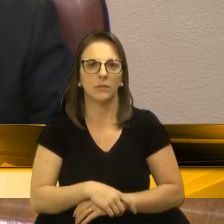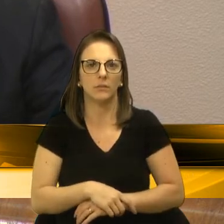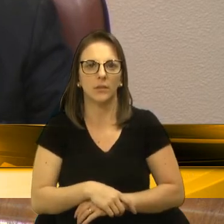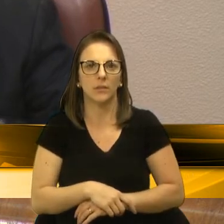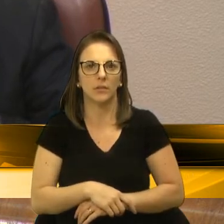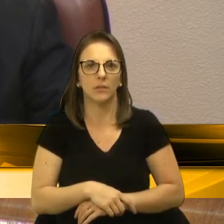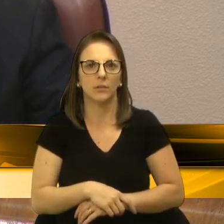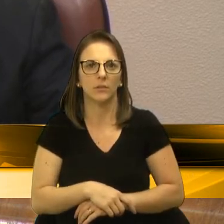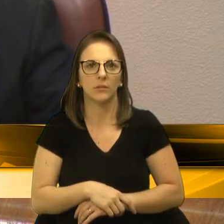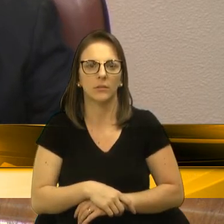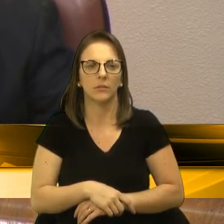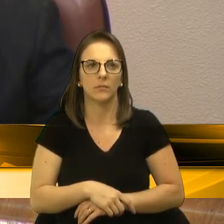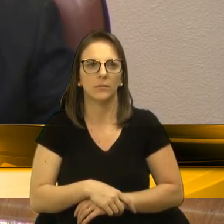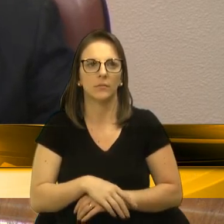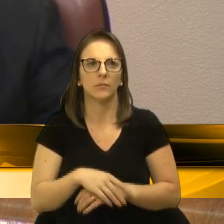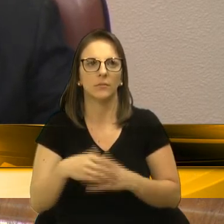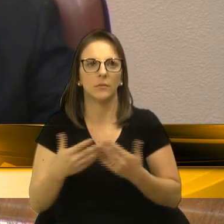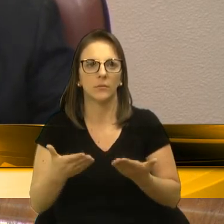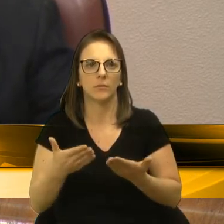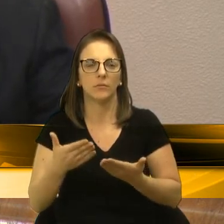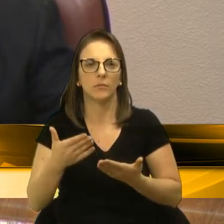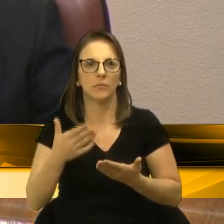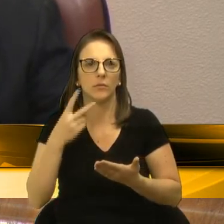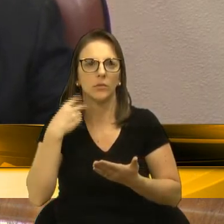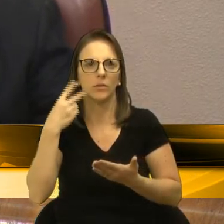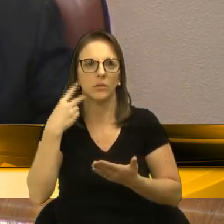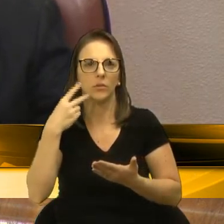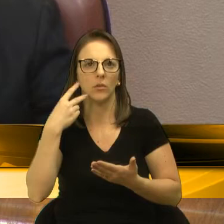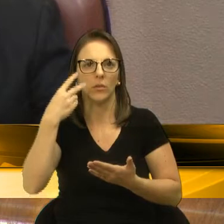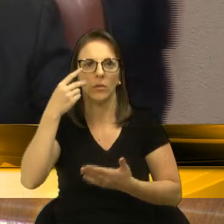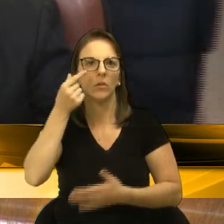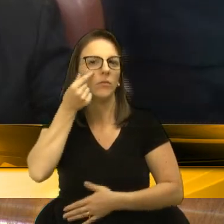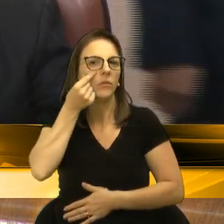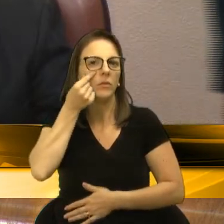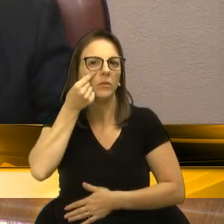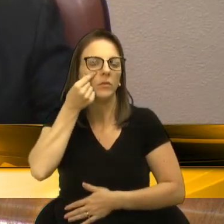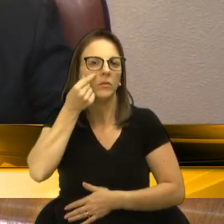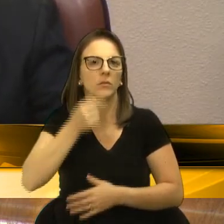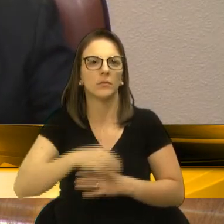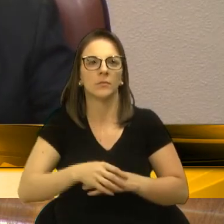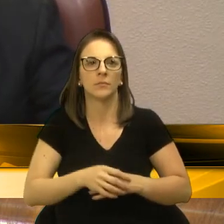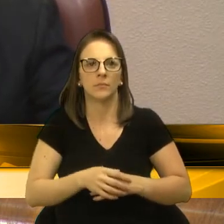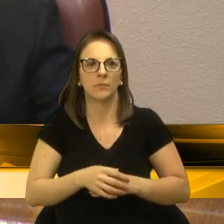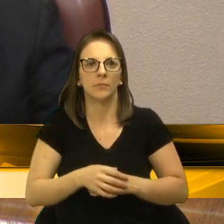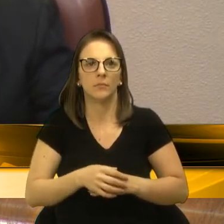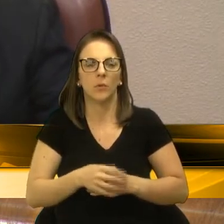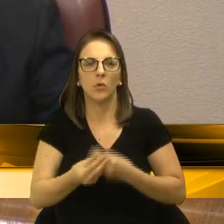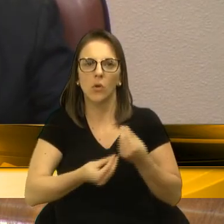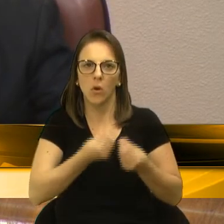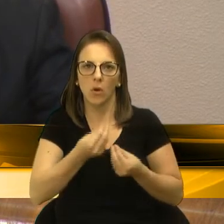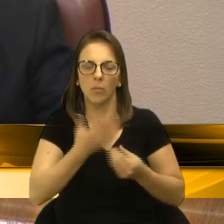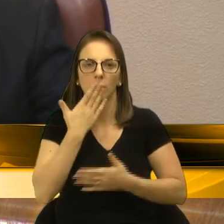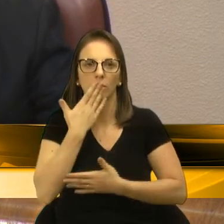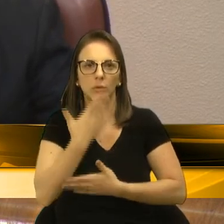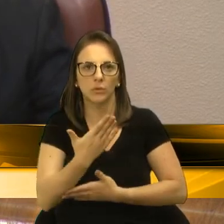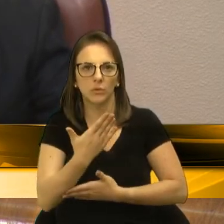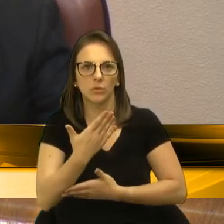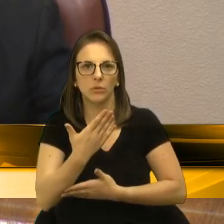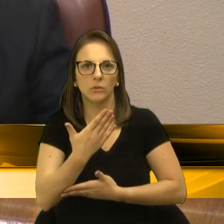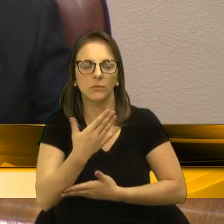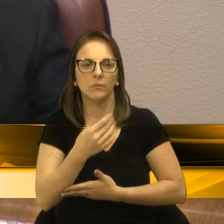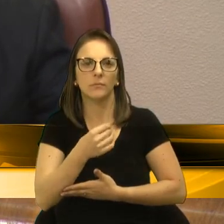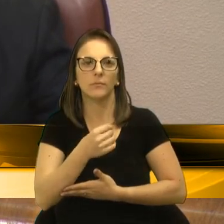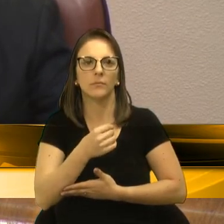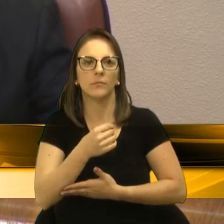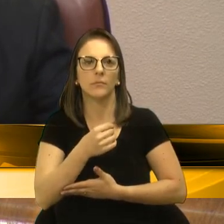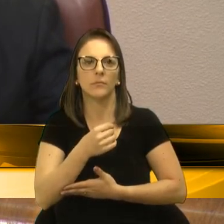Presidente Flávio Cassina, PTB, pois não. Vereador Eloy Frisso, PSB, como o pedido, senhor presidente, como o pedido de